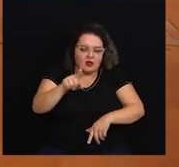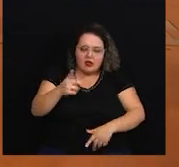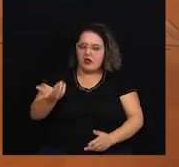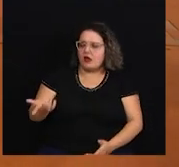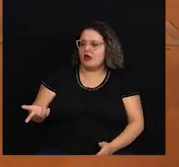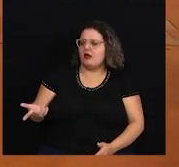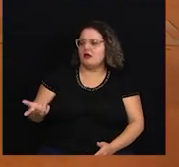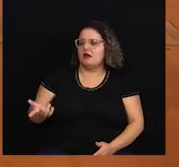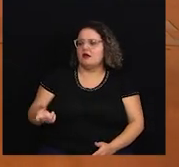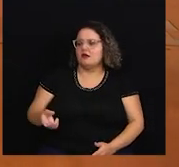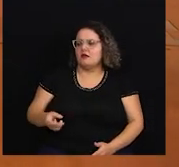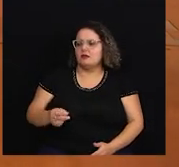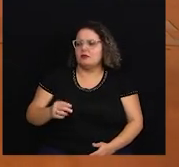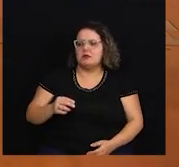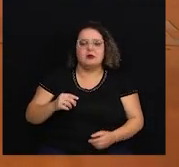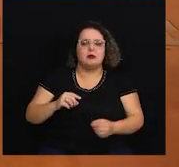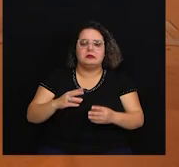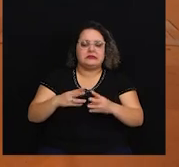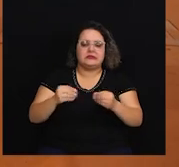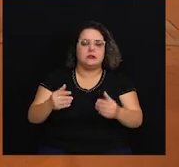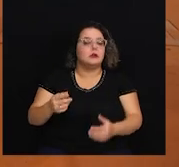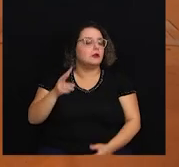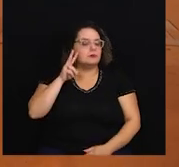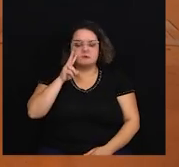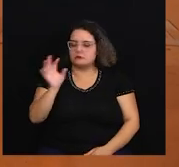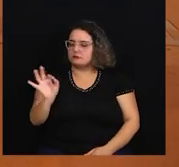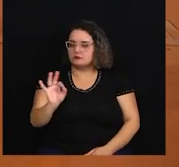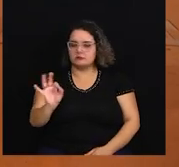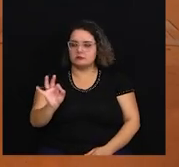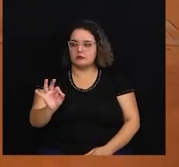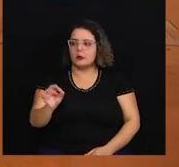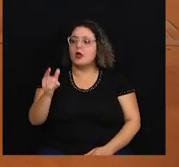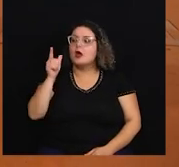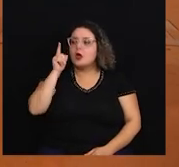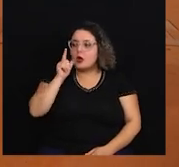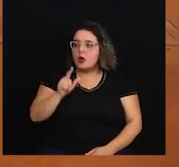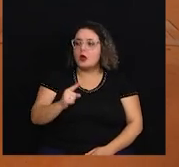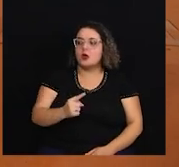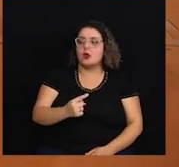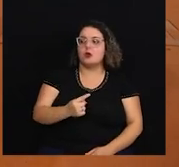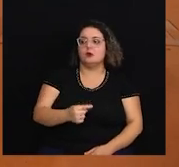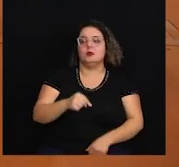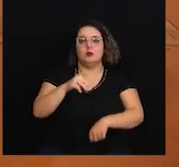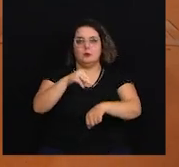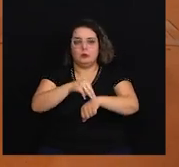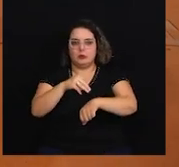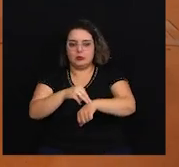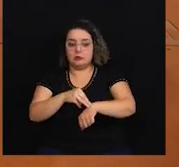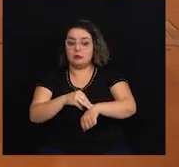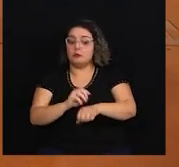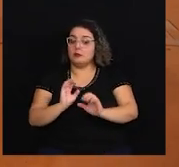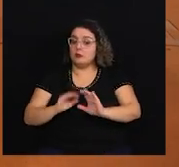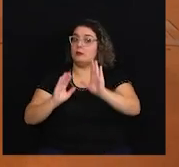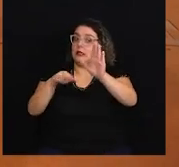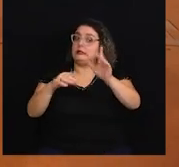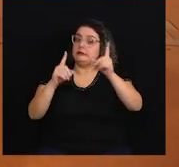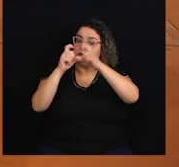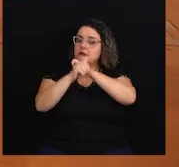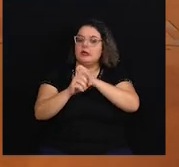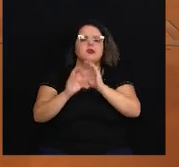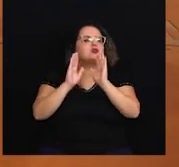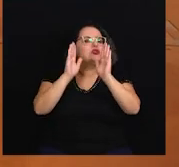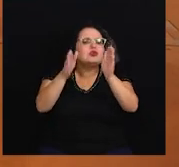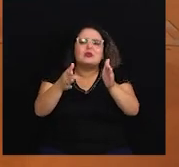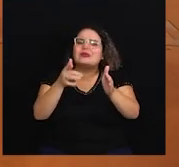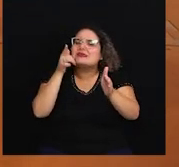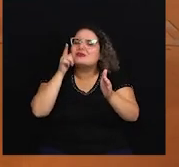passa aí você vai estragar tudo eu não vejo eu só eu consigo falar sim ou não minuto 17 terminando as polêmicas aí eu vejo só que ele não